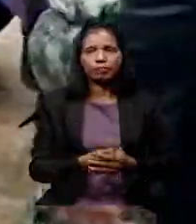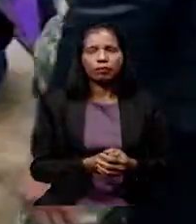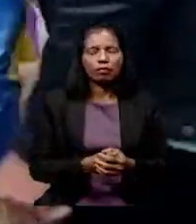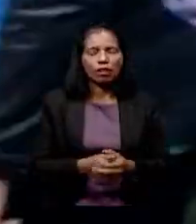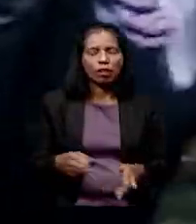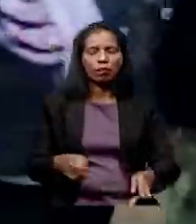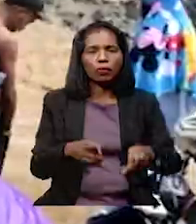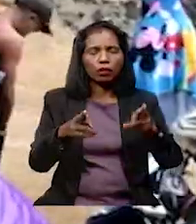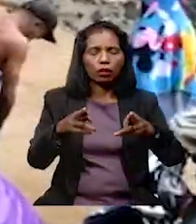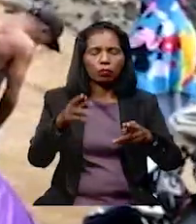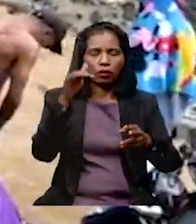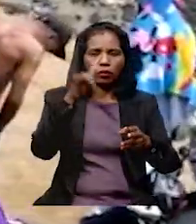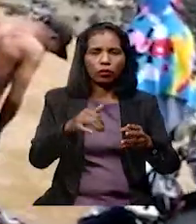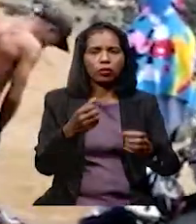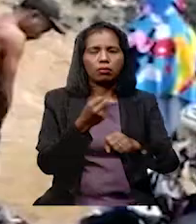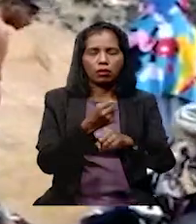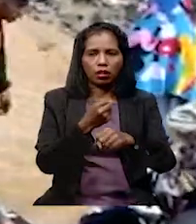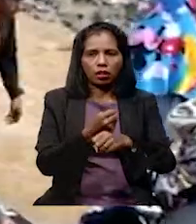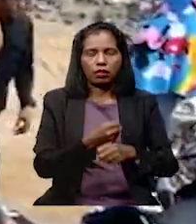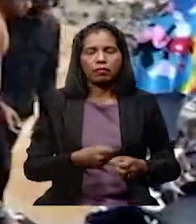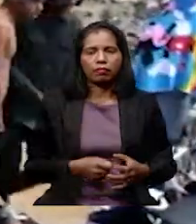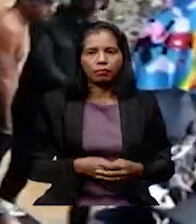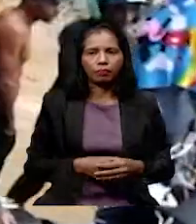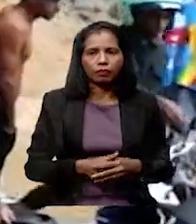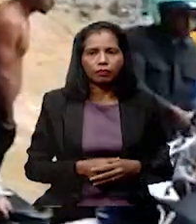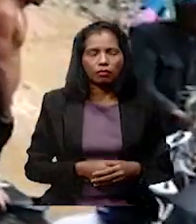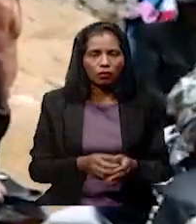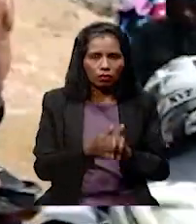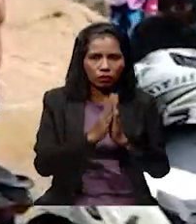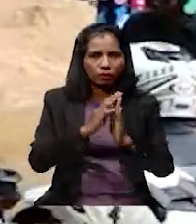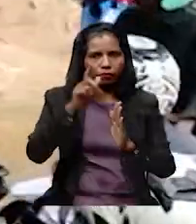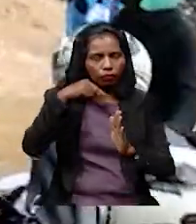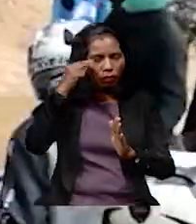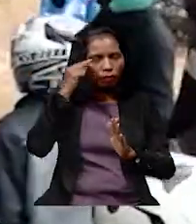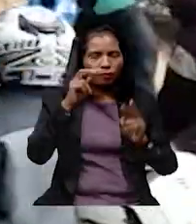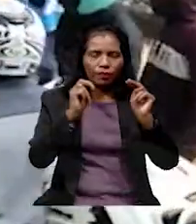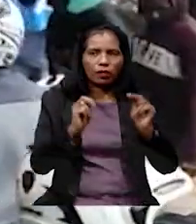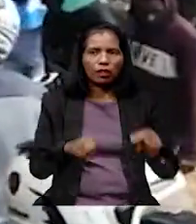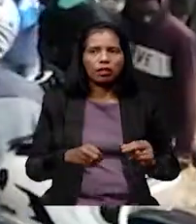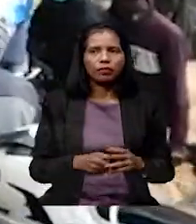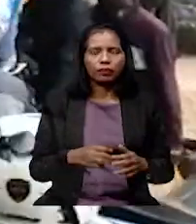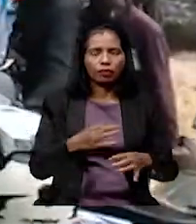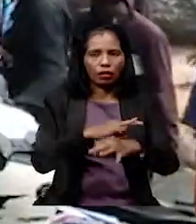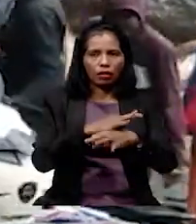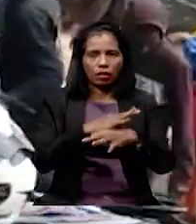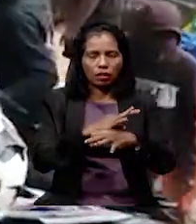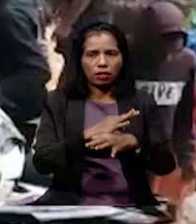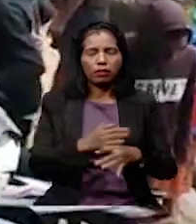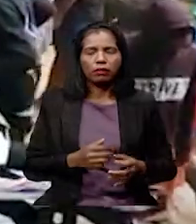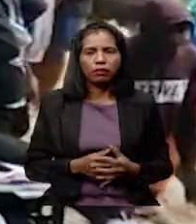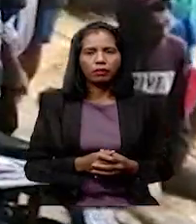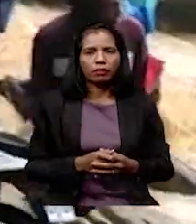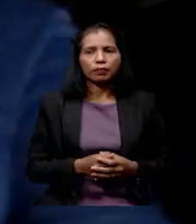la fofaten ba kareta no motorizada beleliu. Kusu ba governo tem que hadia